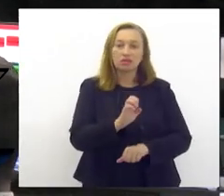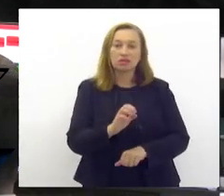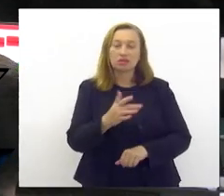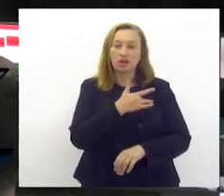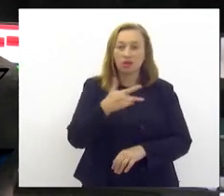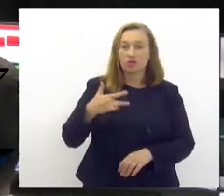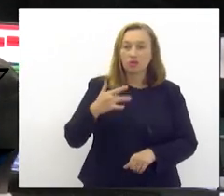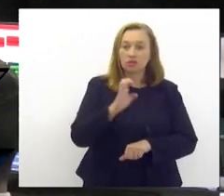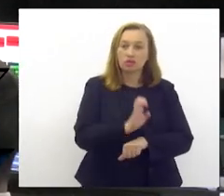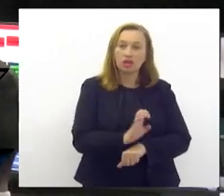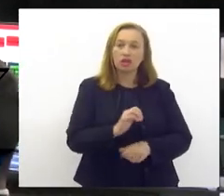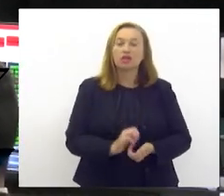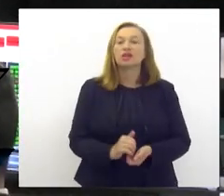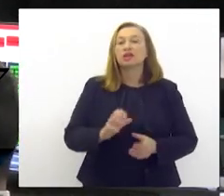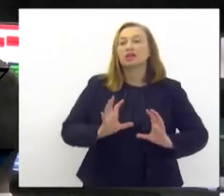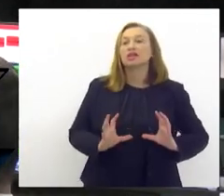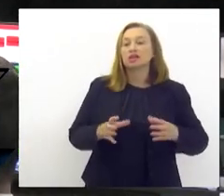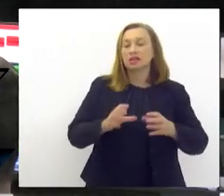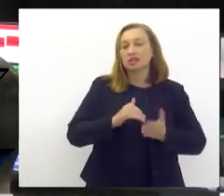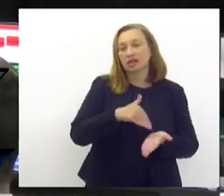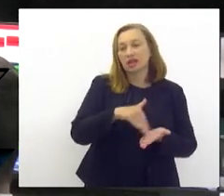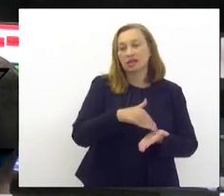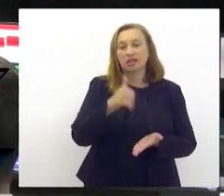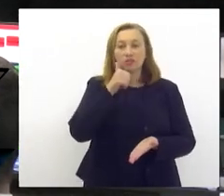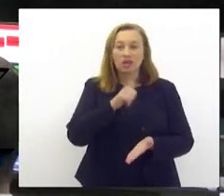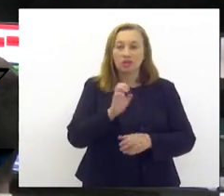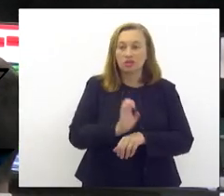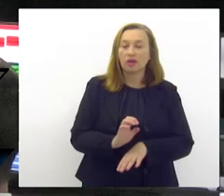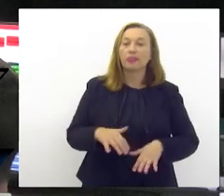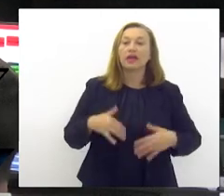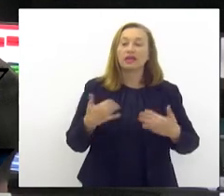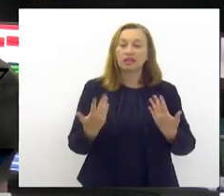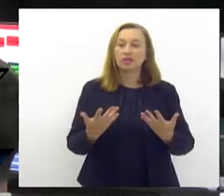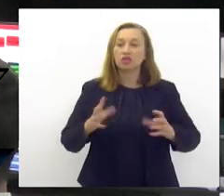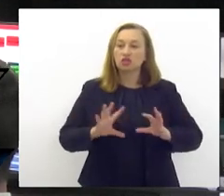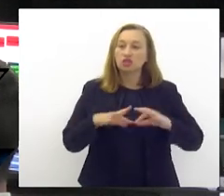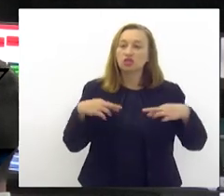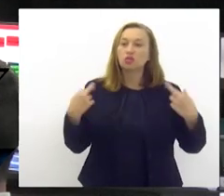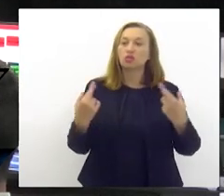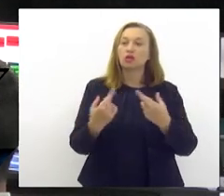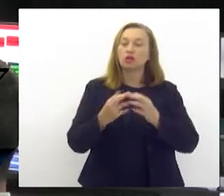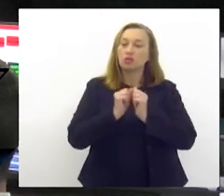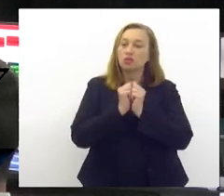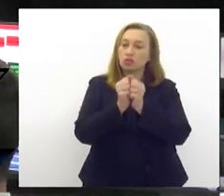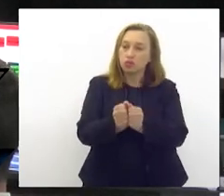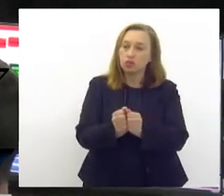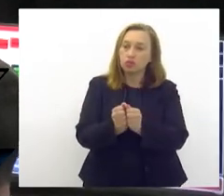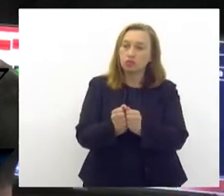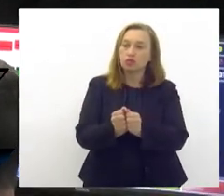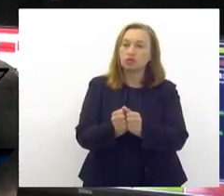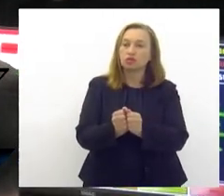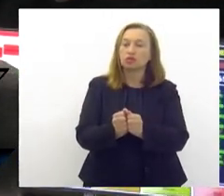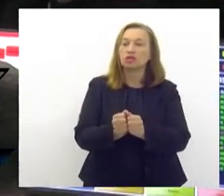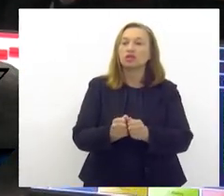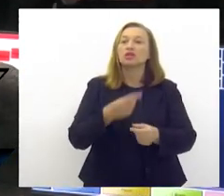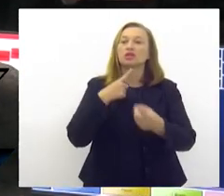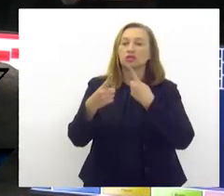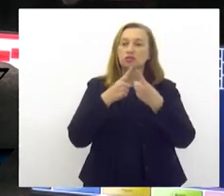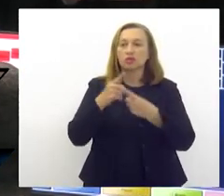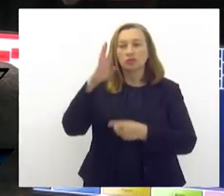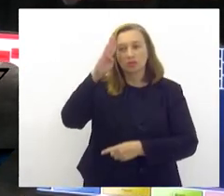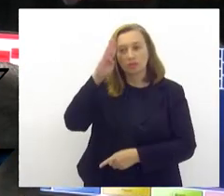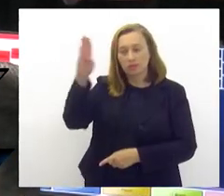da Secretaria de Mulheres do Estado. Então, a gente uniu forças para que a gente possa levantar esse debate que é